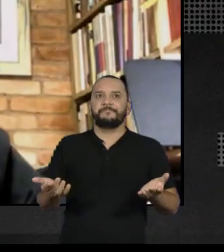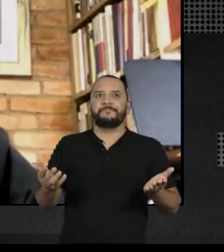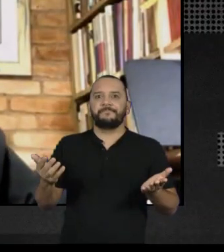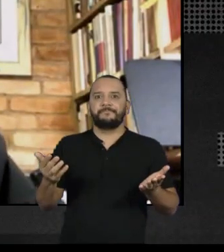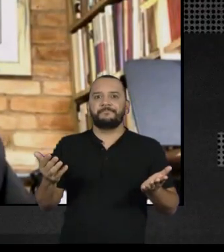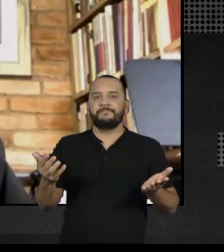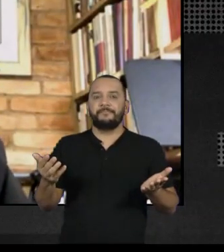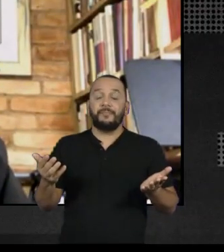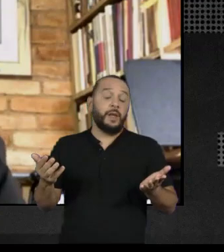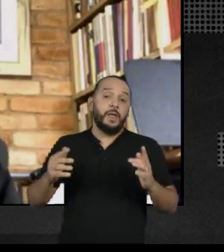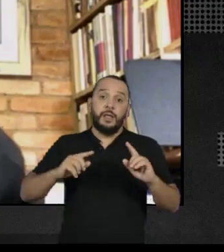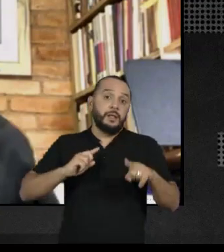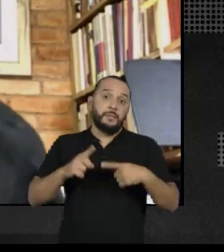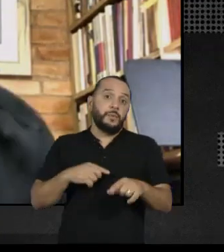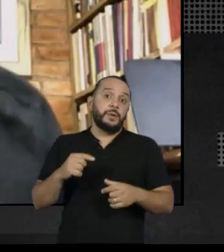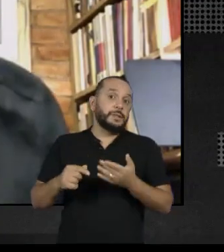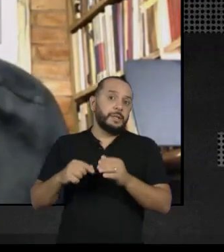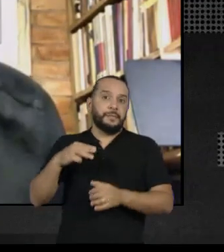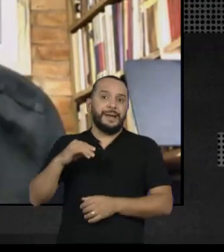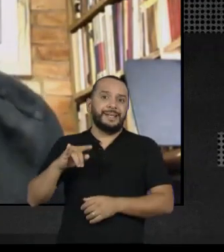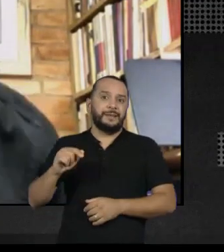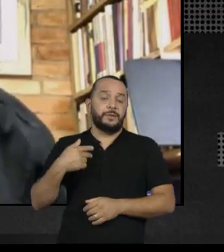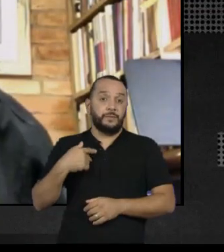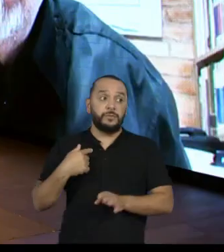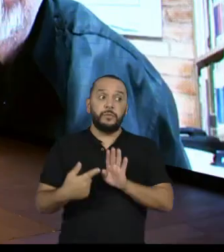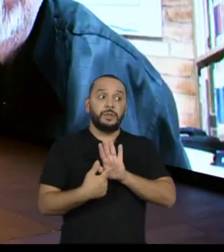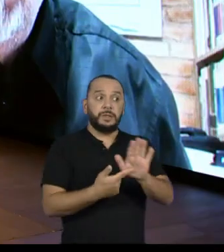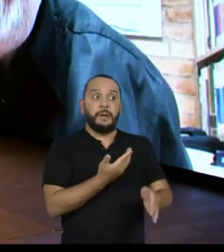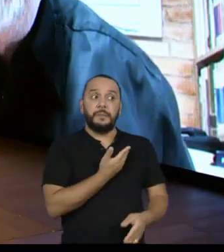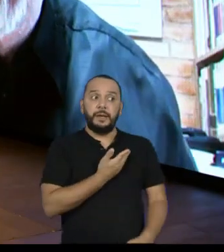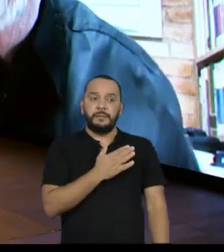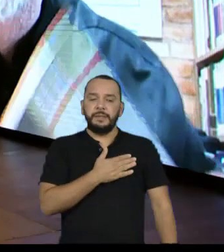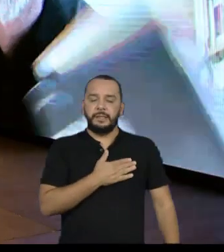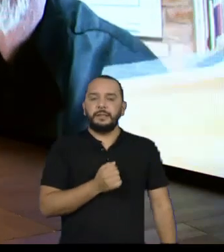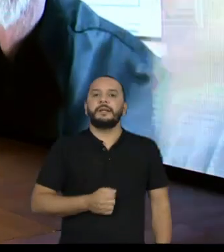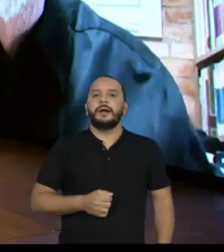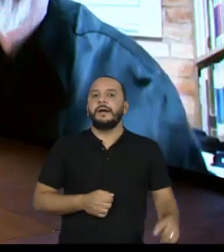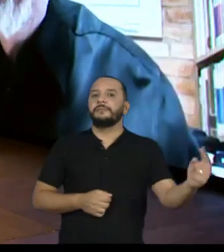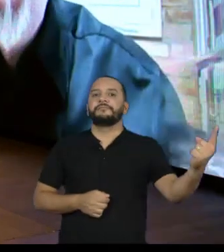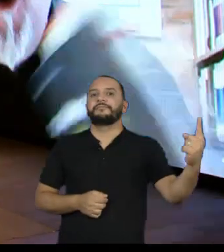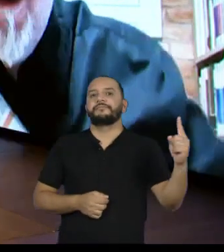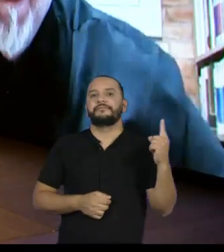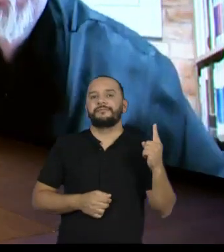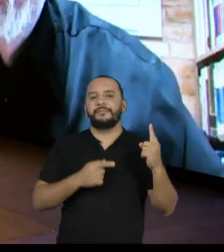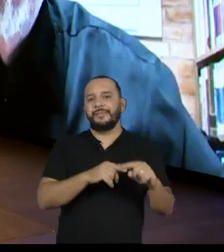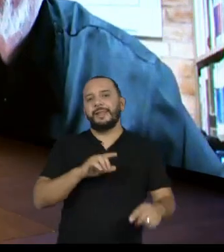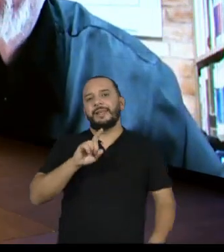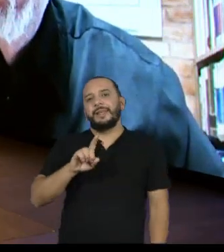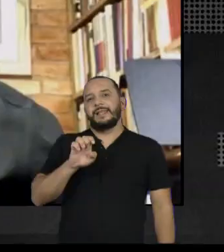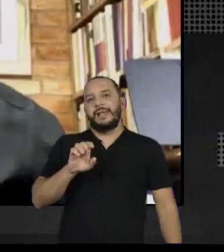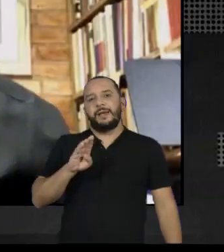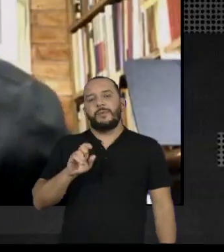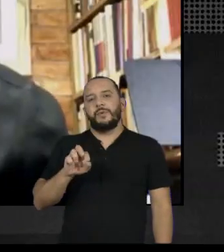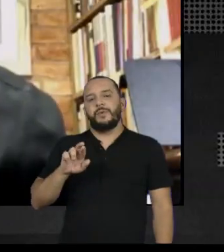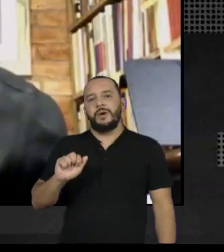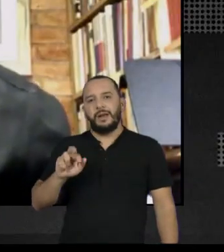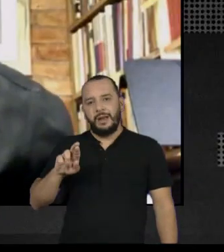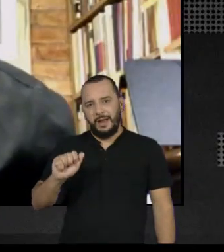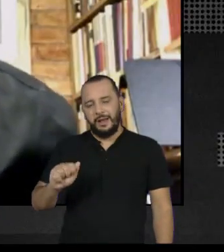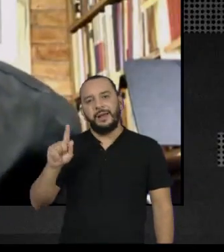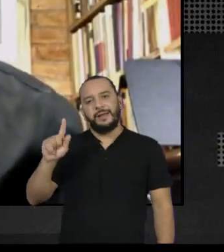saía de Stratford, pegava o trem e ia para Londres. E ficava em Londres vendo tudo que eu podia, né? Então eu queria fazer aquilo,